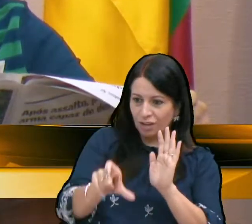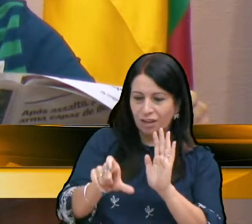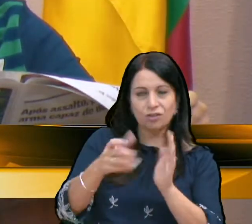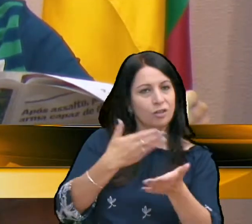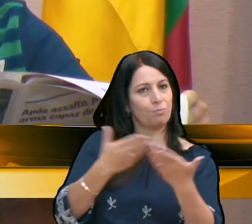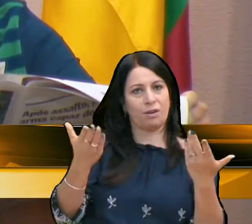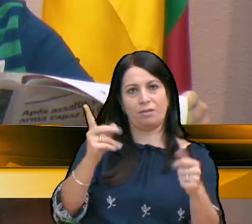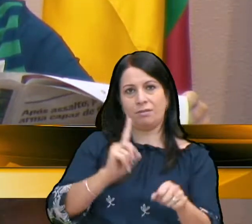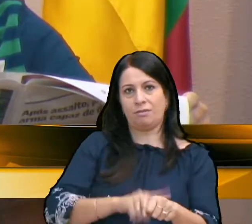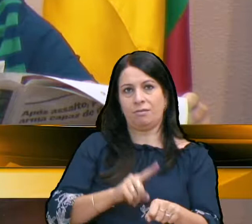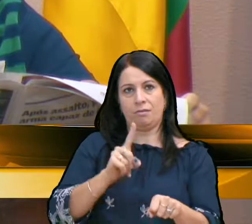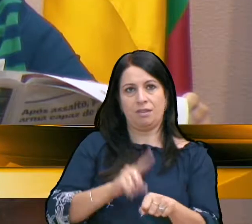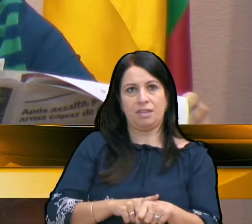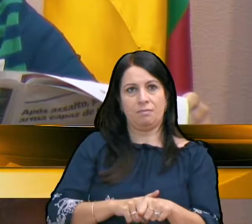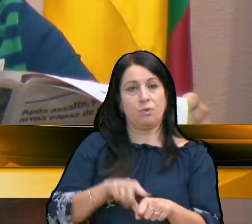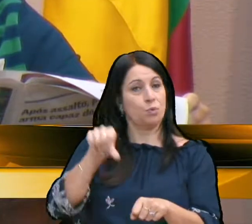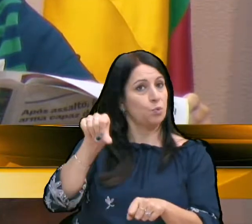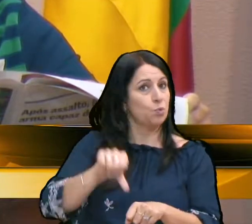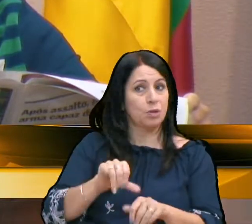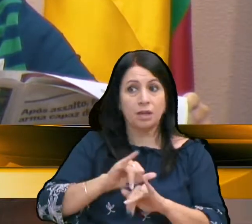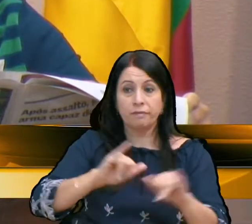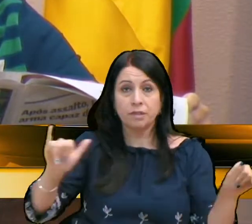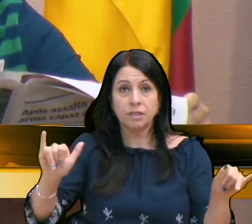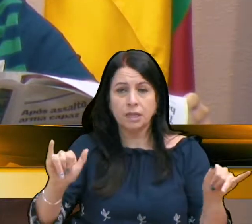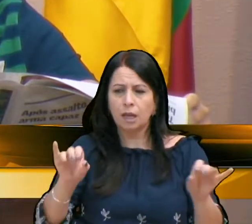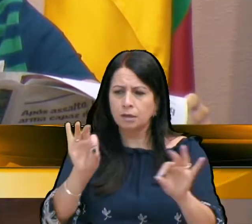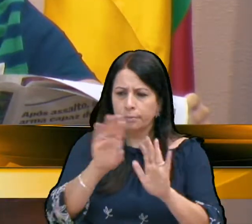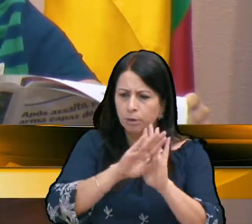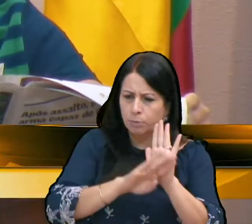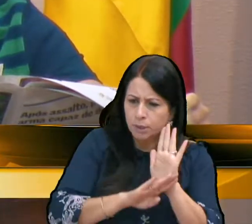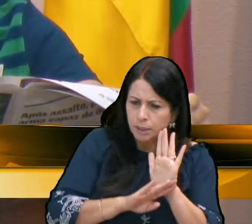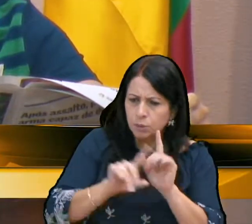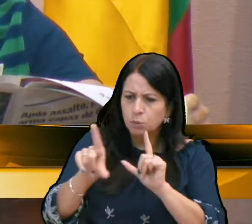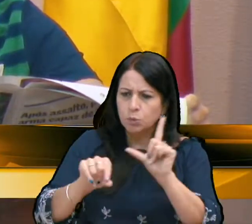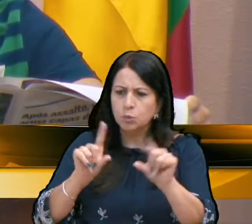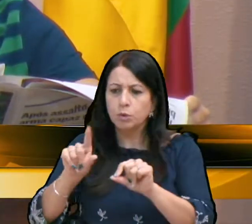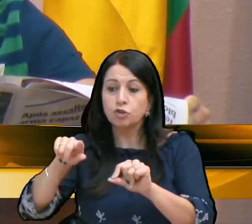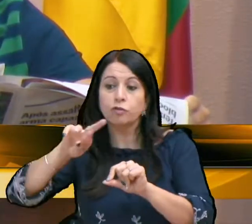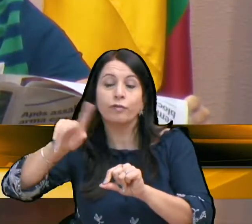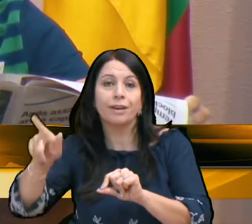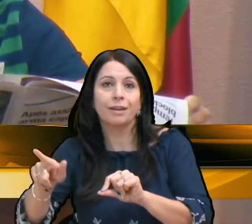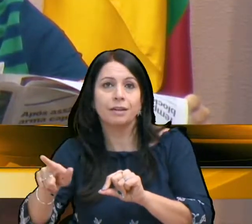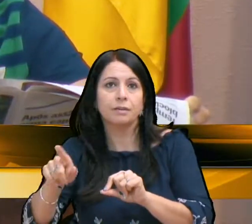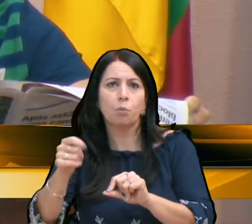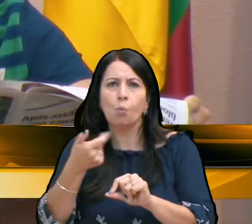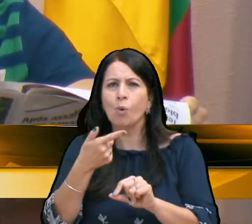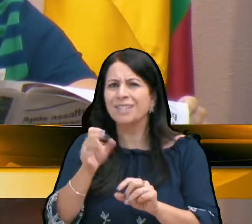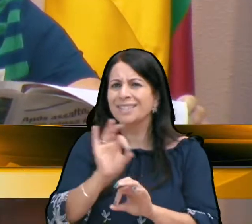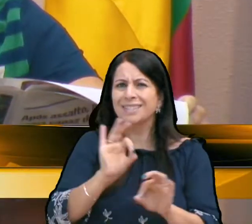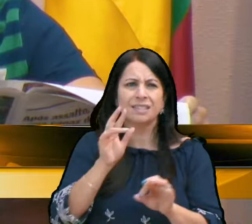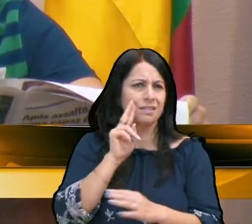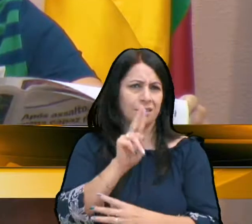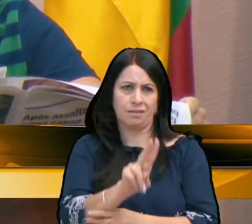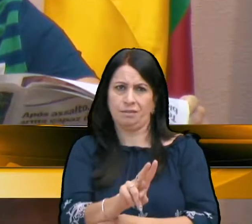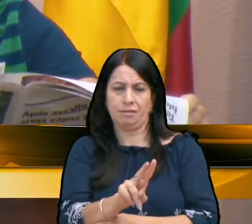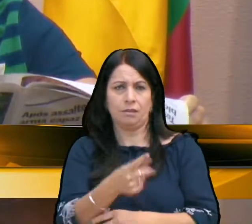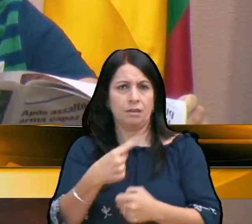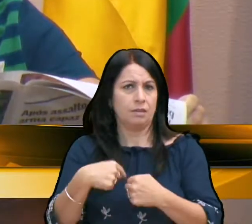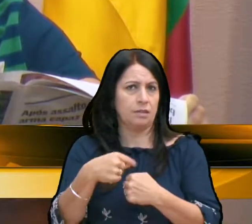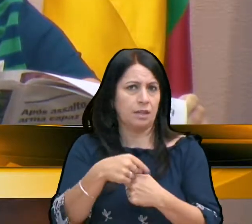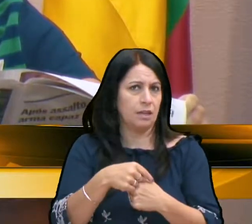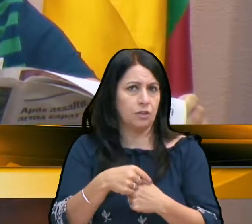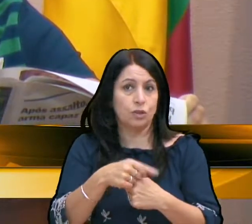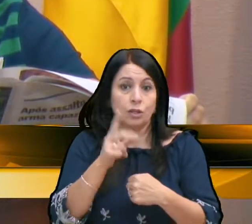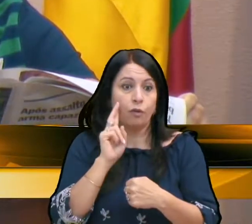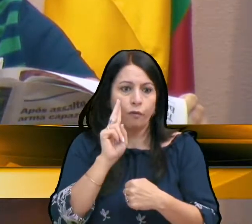espaço. Péssimo. Anunciaram-se programações alternativas, mas quase nada se vê. A cidade não respira